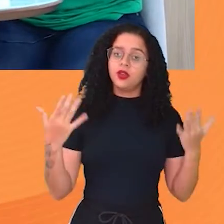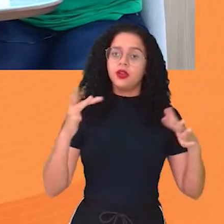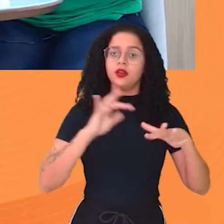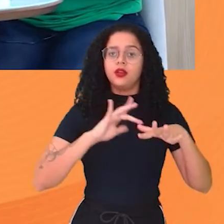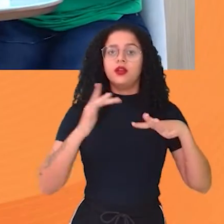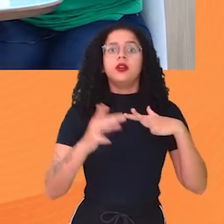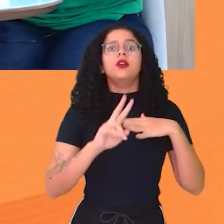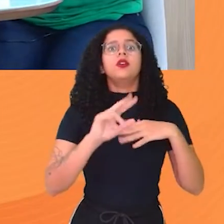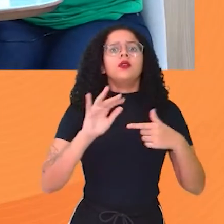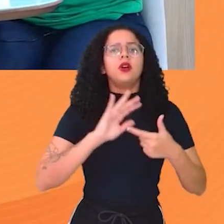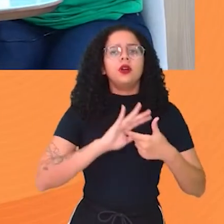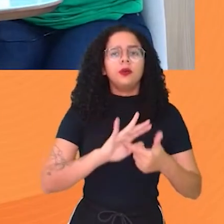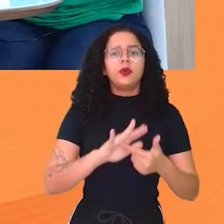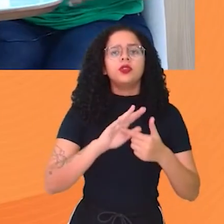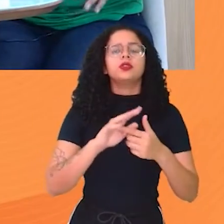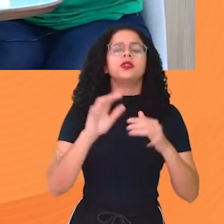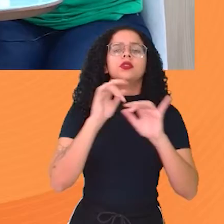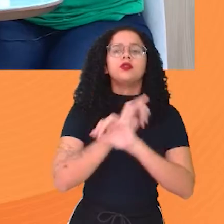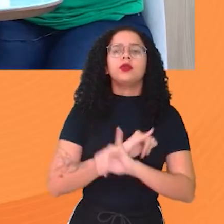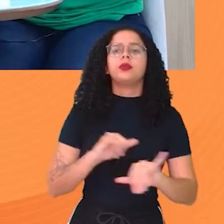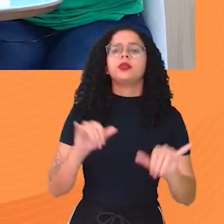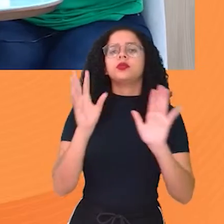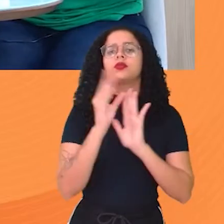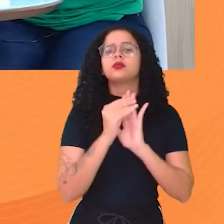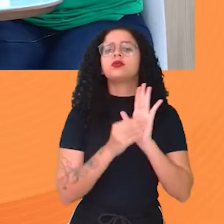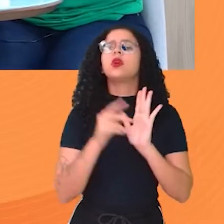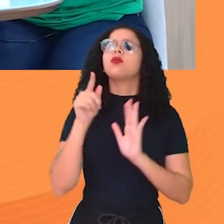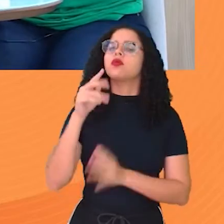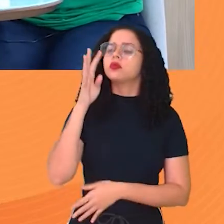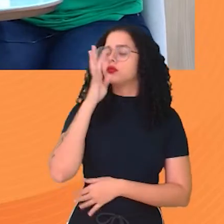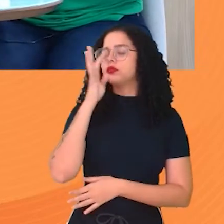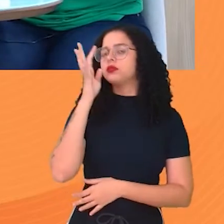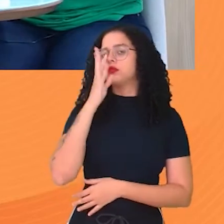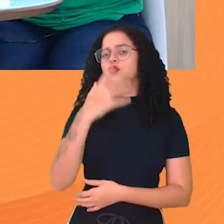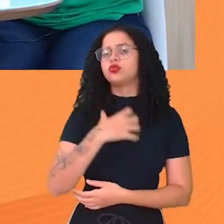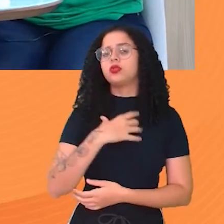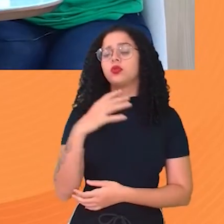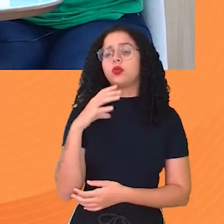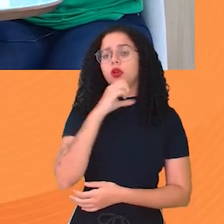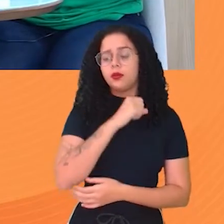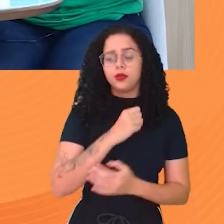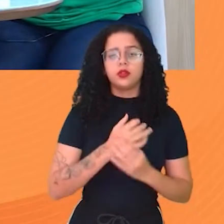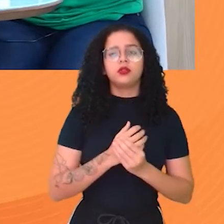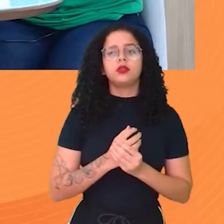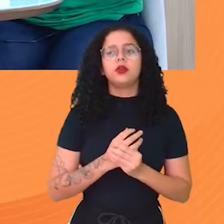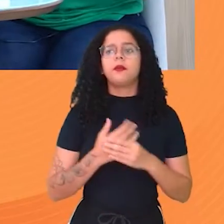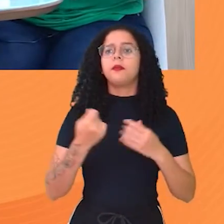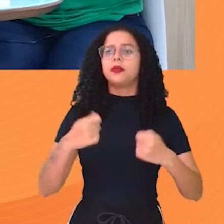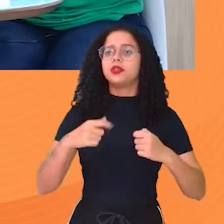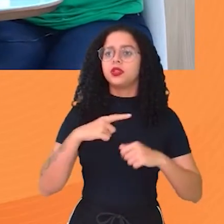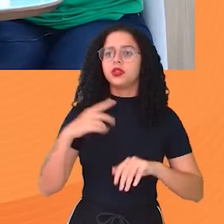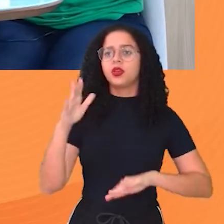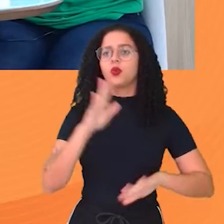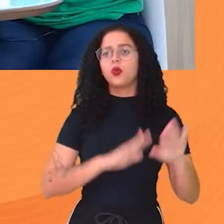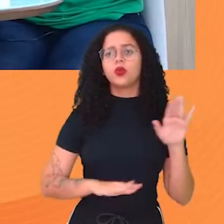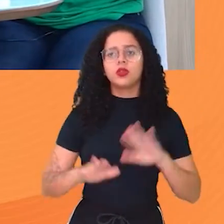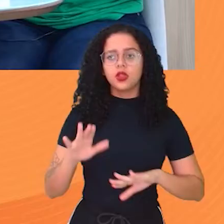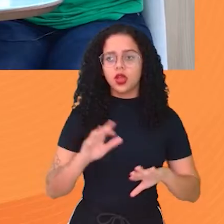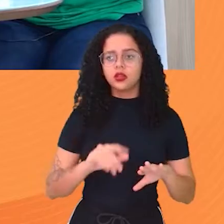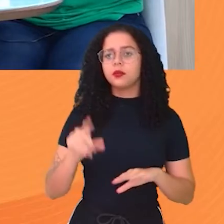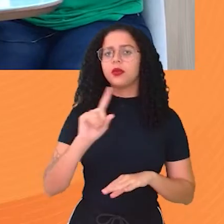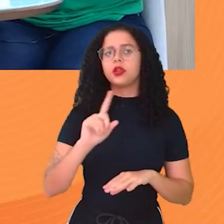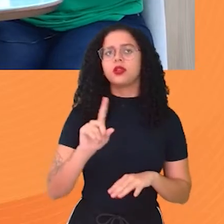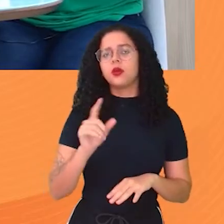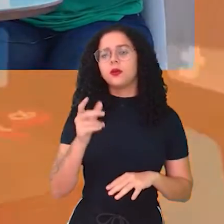as informações, vão trazendo os conteúdos, você vai consumindo de maneira rápida, e aí precisa ter cuidado para não deixar que